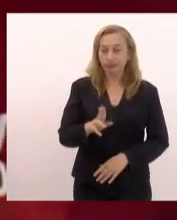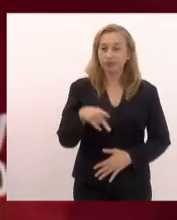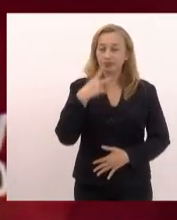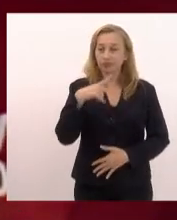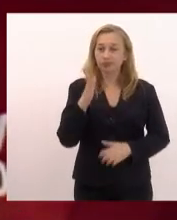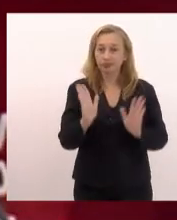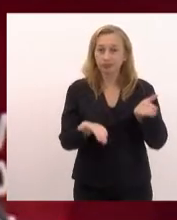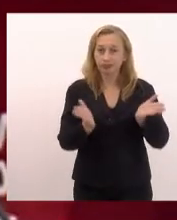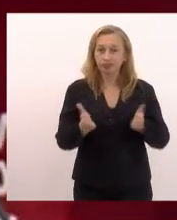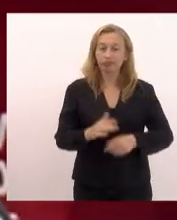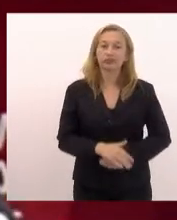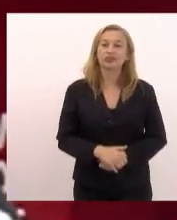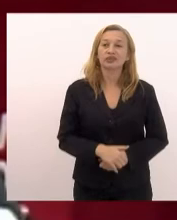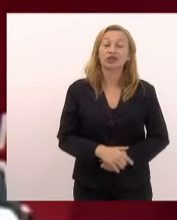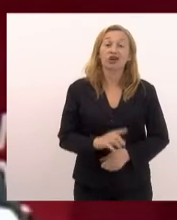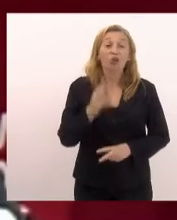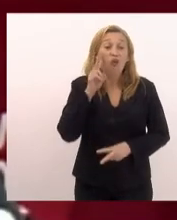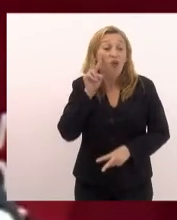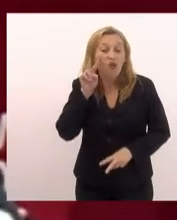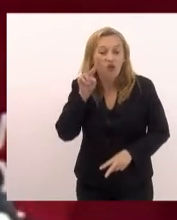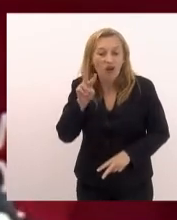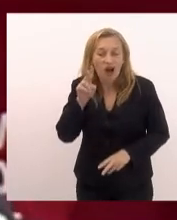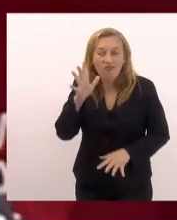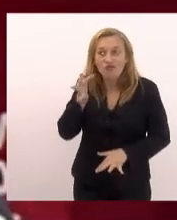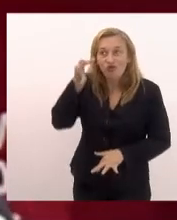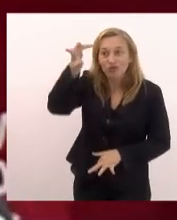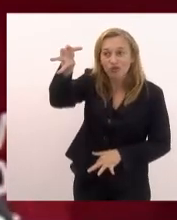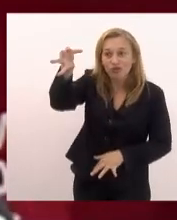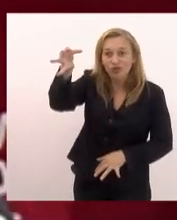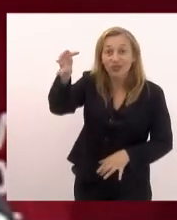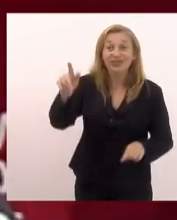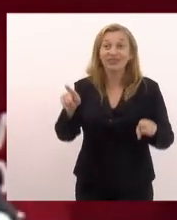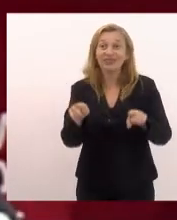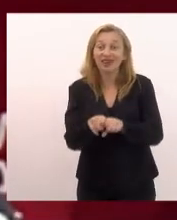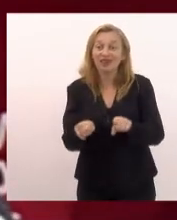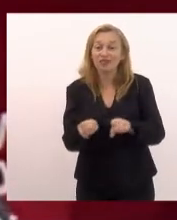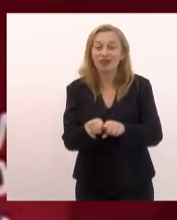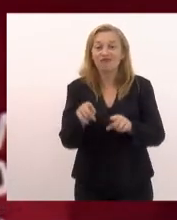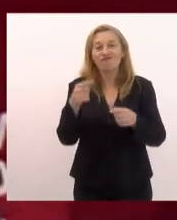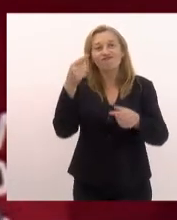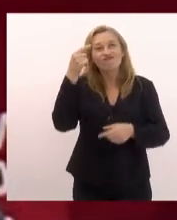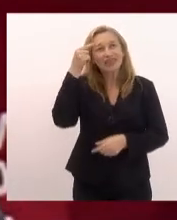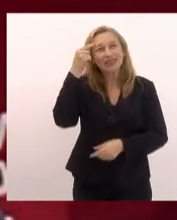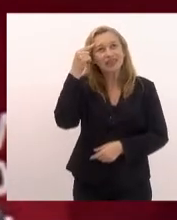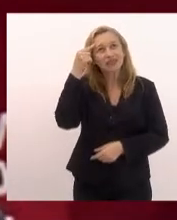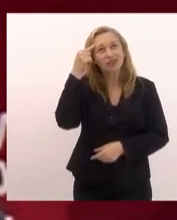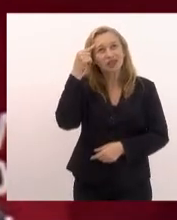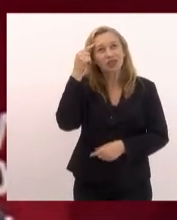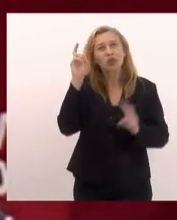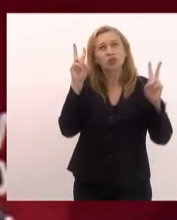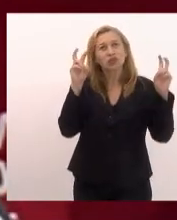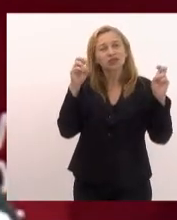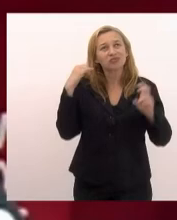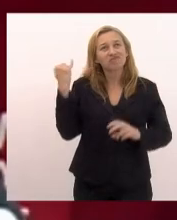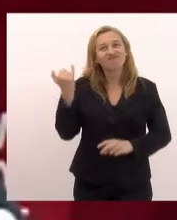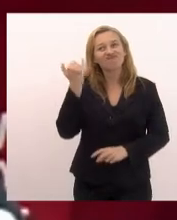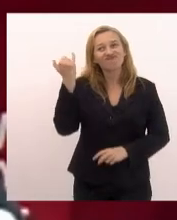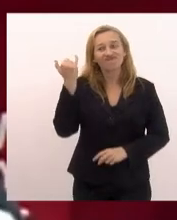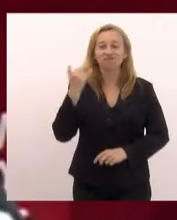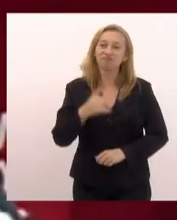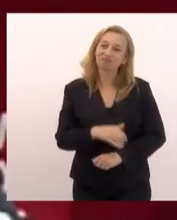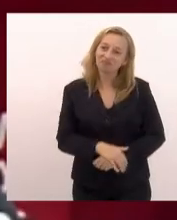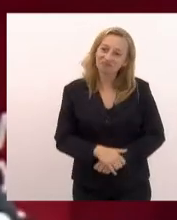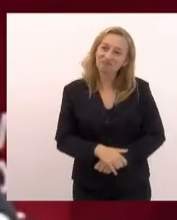são não só de olhar para o futuro, mas também de fazer uma reflexão sobre os temas tão importantes que